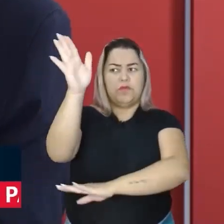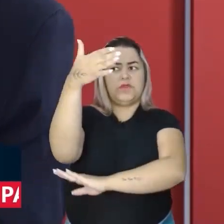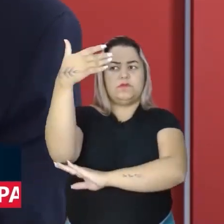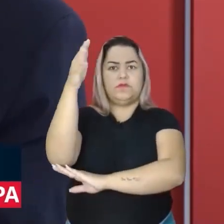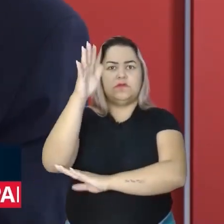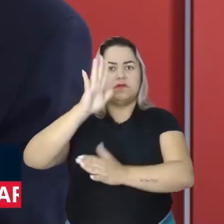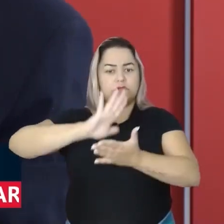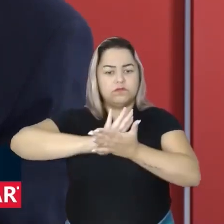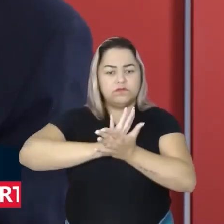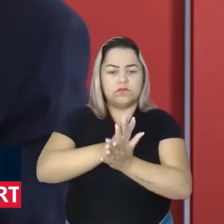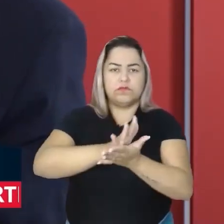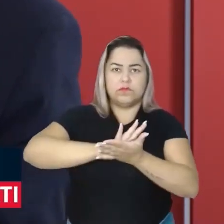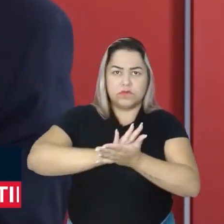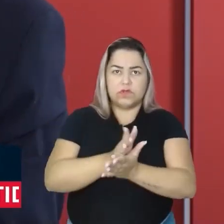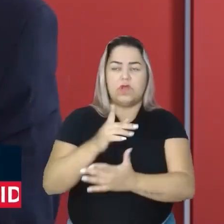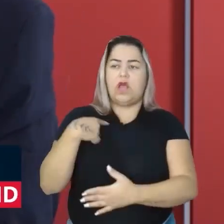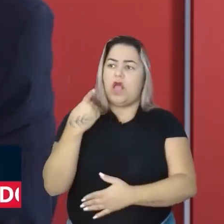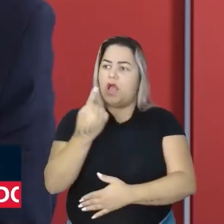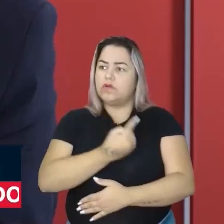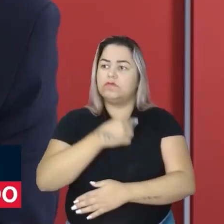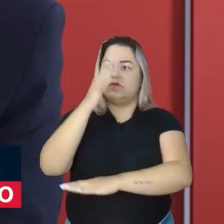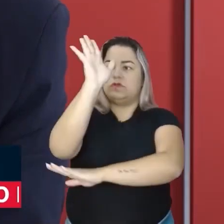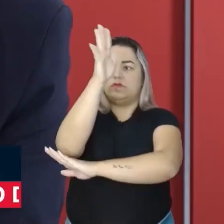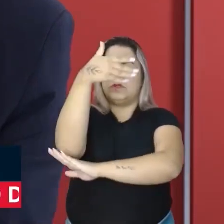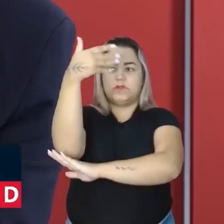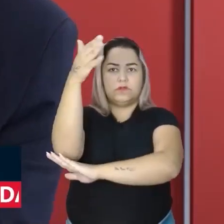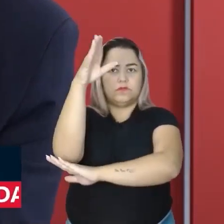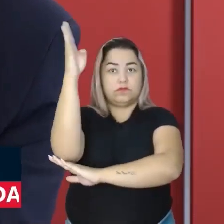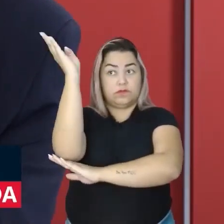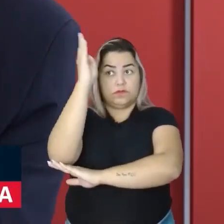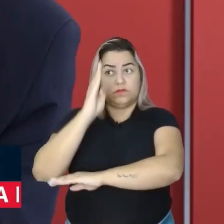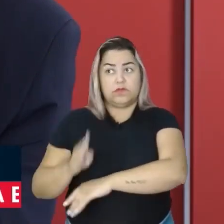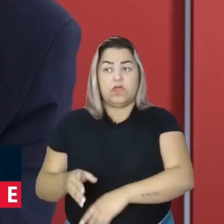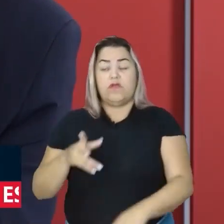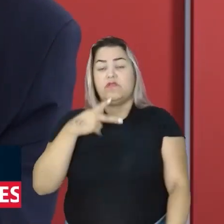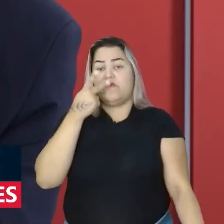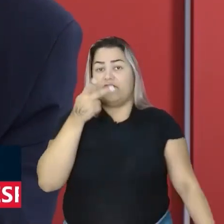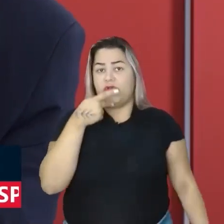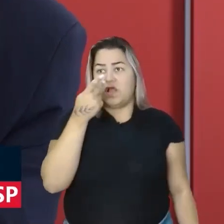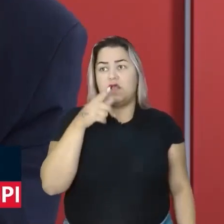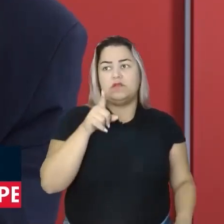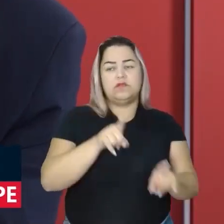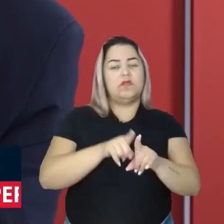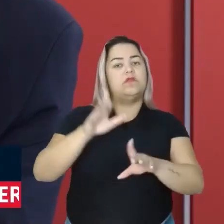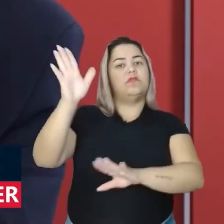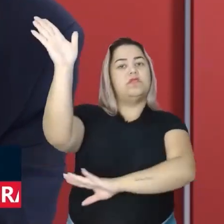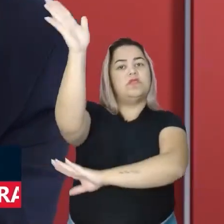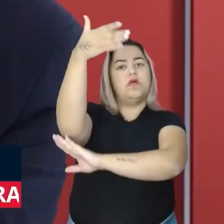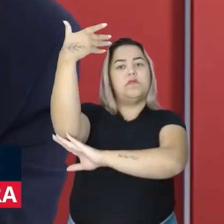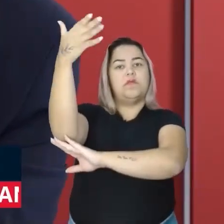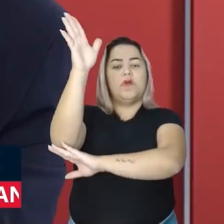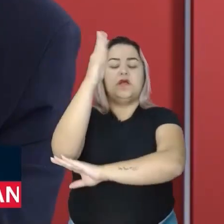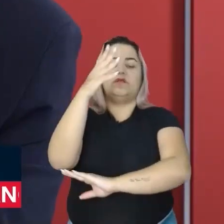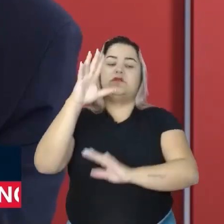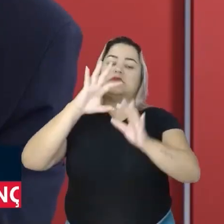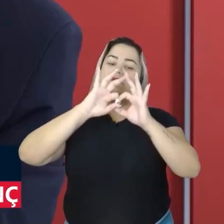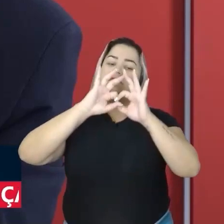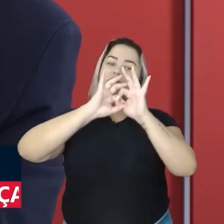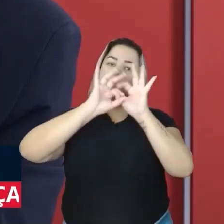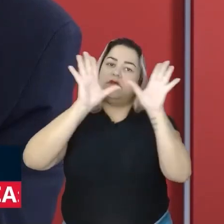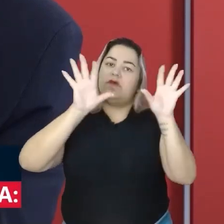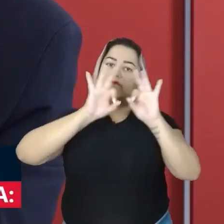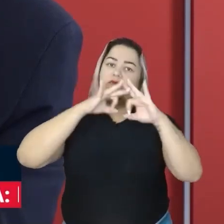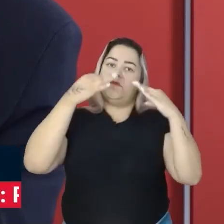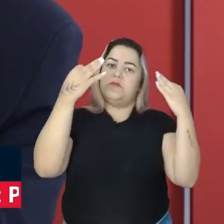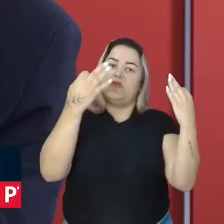pisoteava a nossa bandeira. E hipocritamente fazia um discurso da pátria, da liberdade, da família,